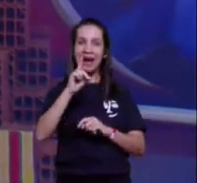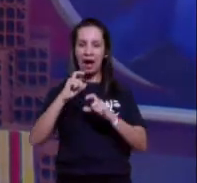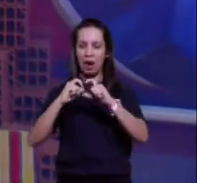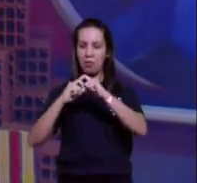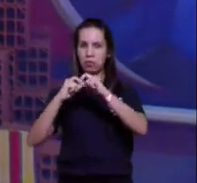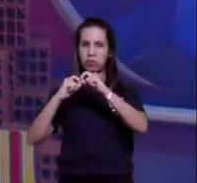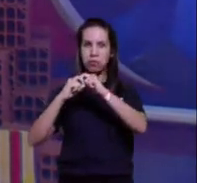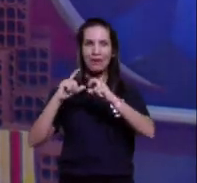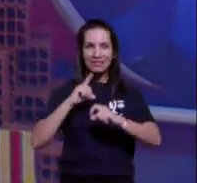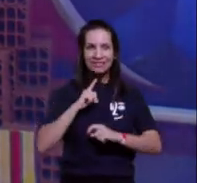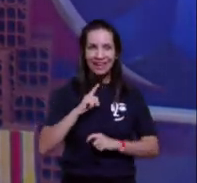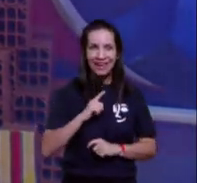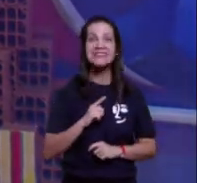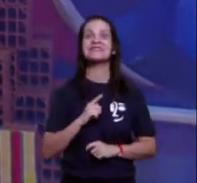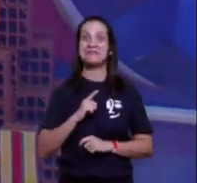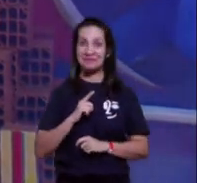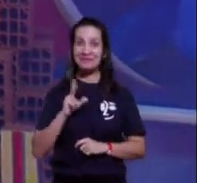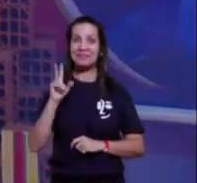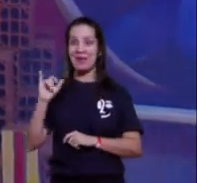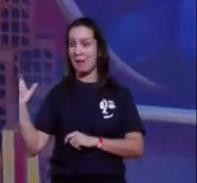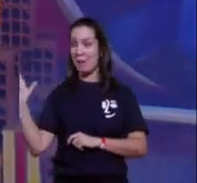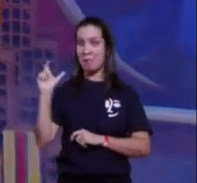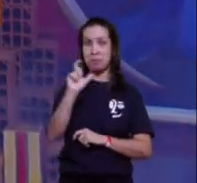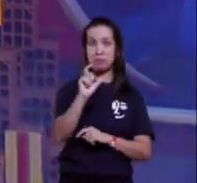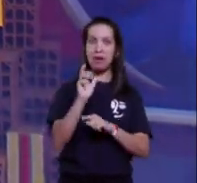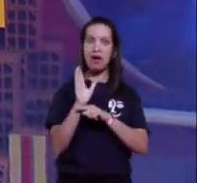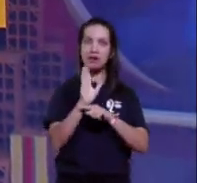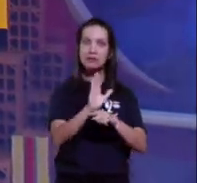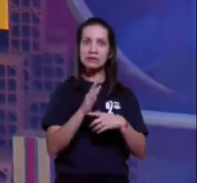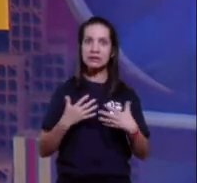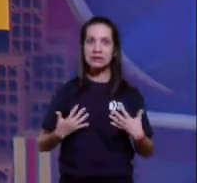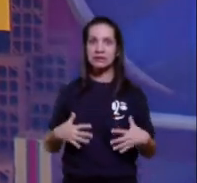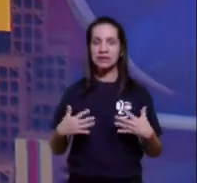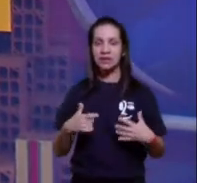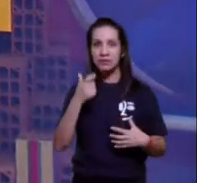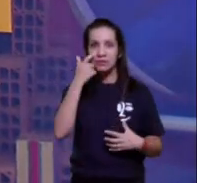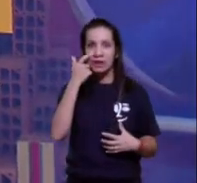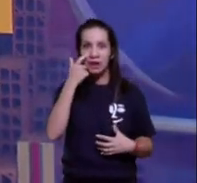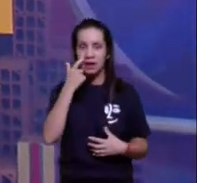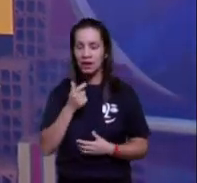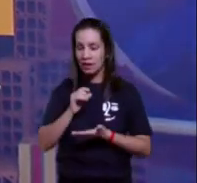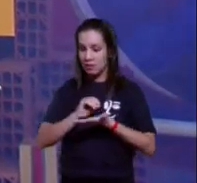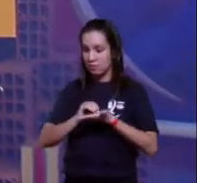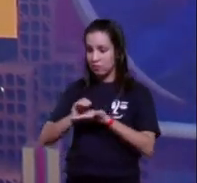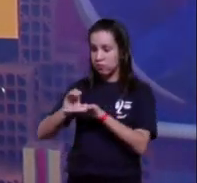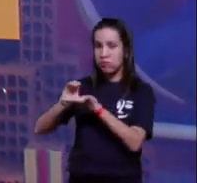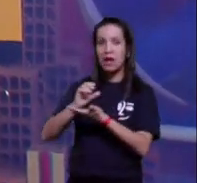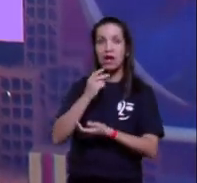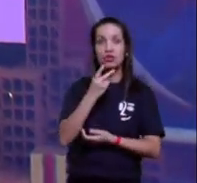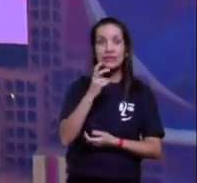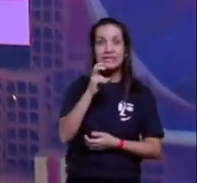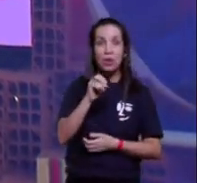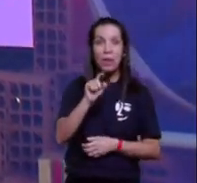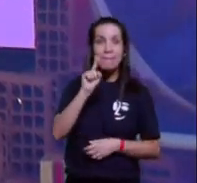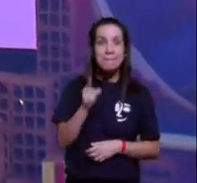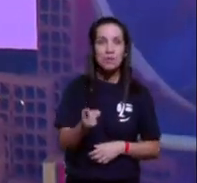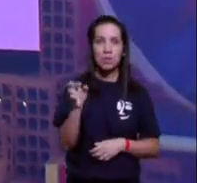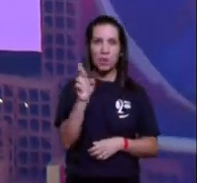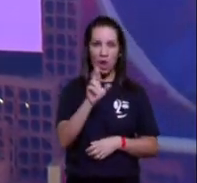se coçando, Mastercard vai tirar o escorpião do bolso. Aí vamos lá. É bom. Vamos 250 lá. Mil reais,